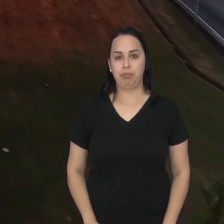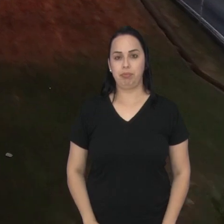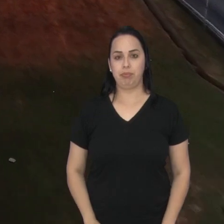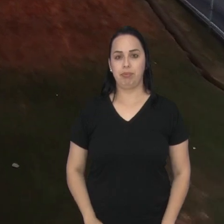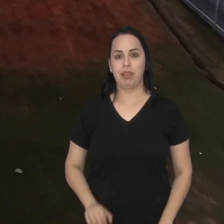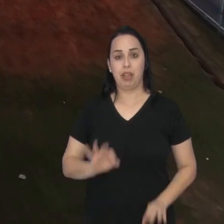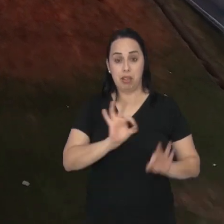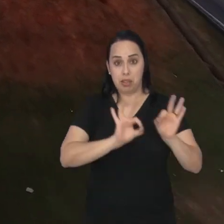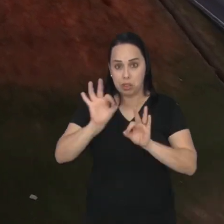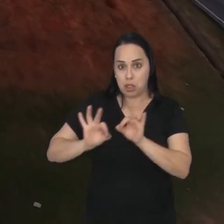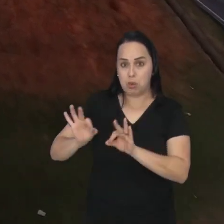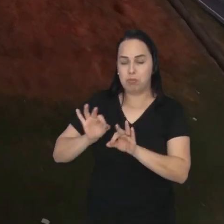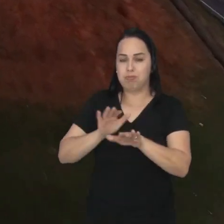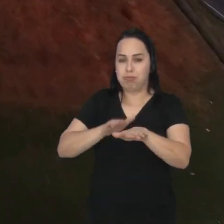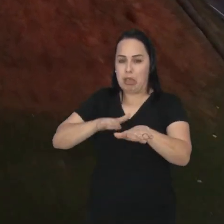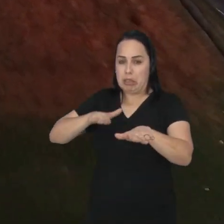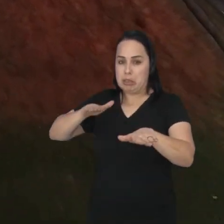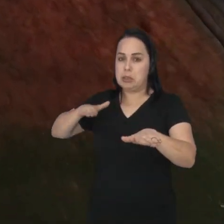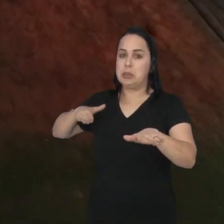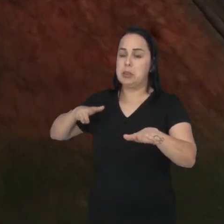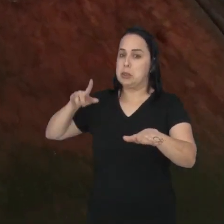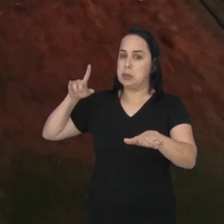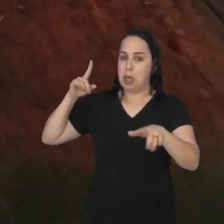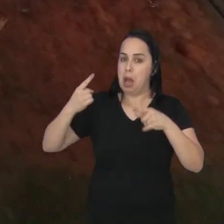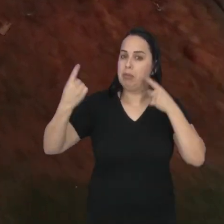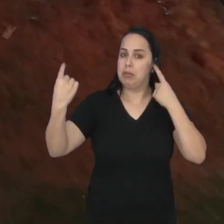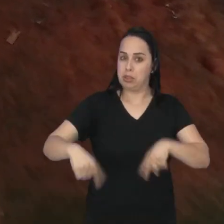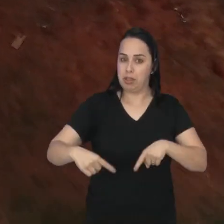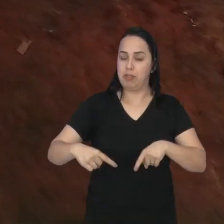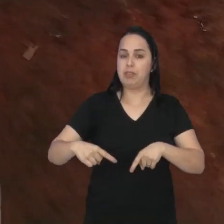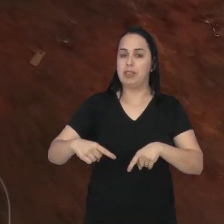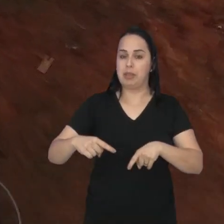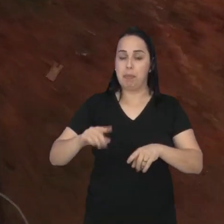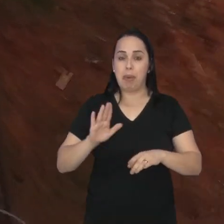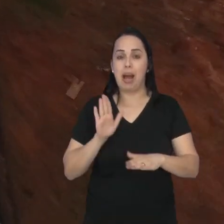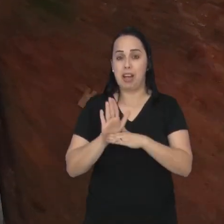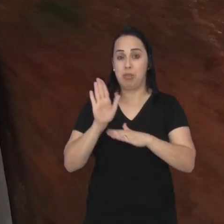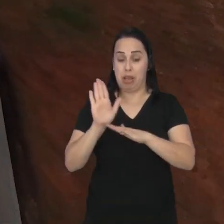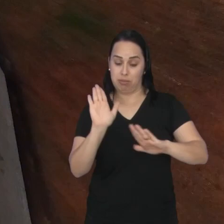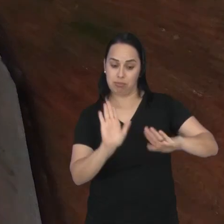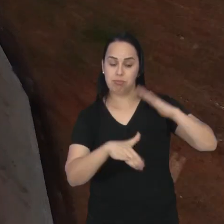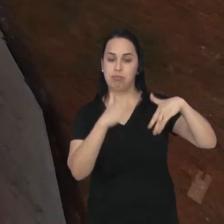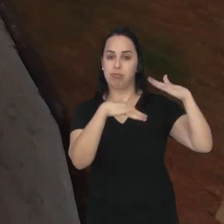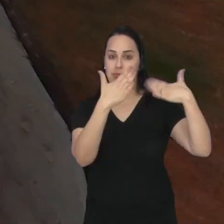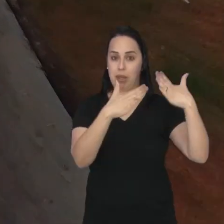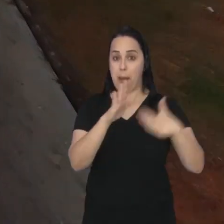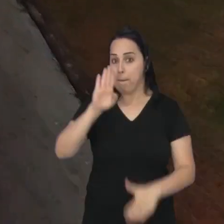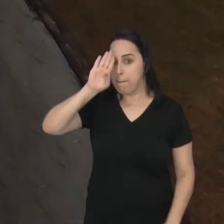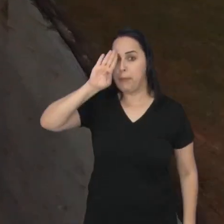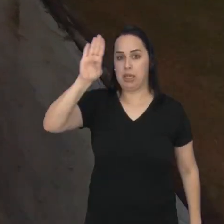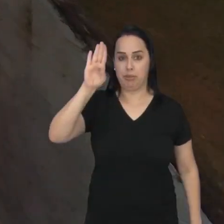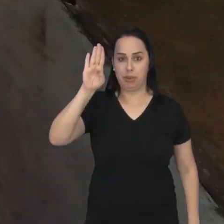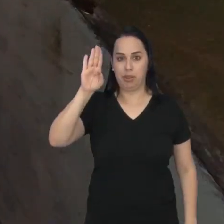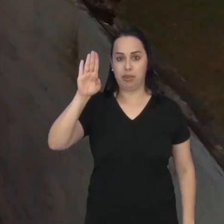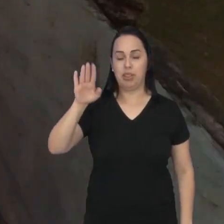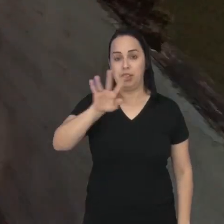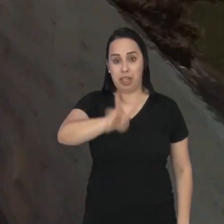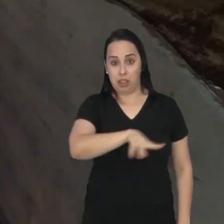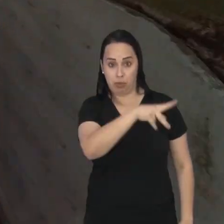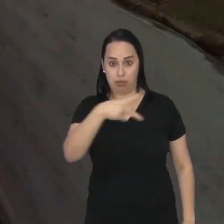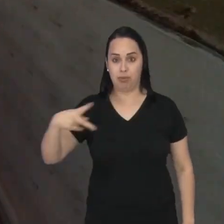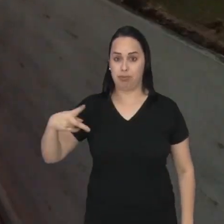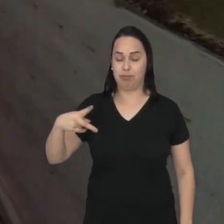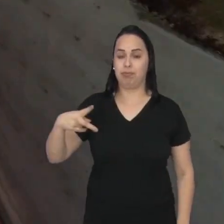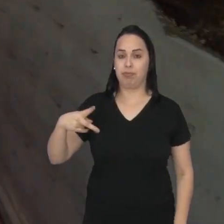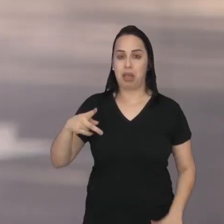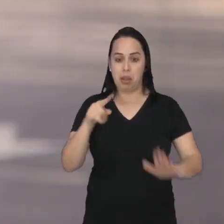A organização do trânsito ainda continua sendo um grande desafio para o desenvolvimento das cidades, principalmente no